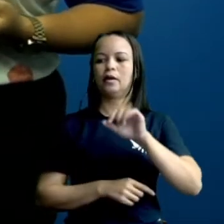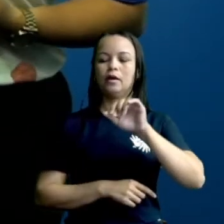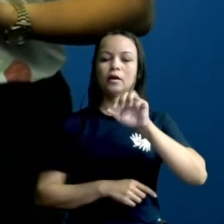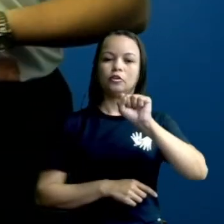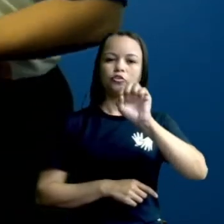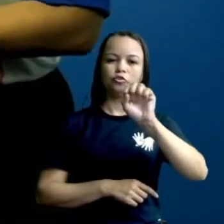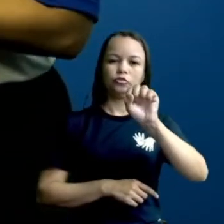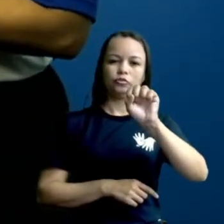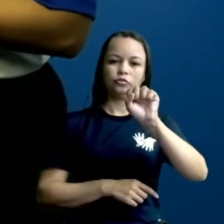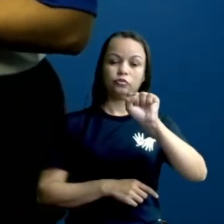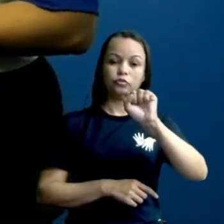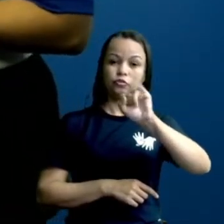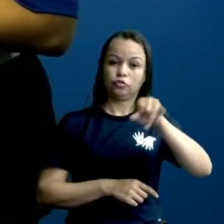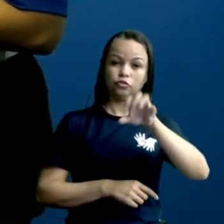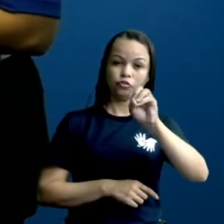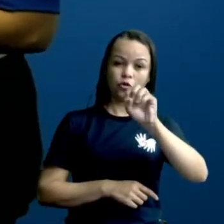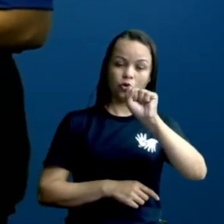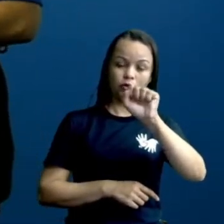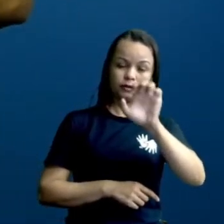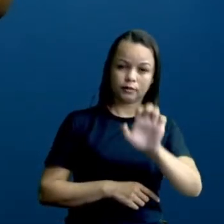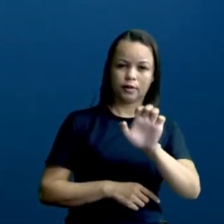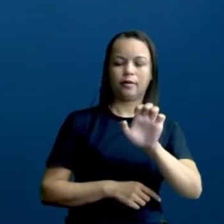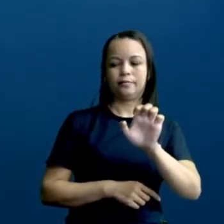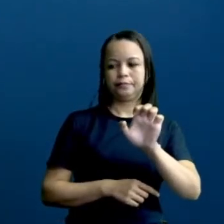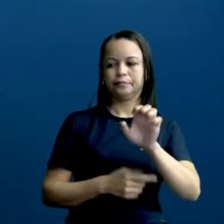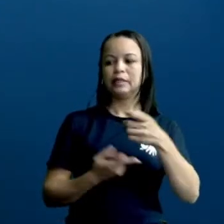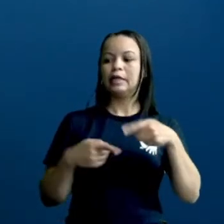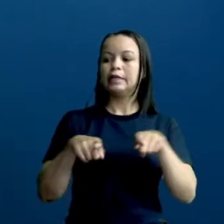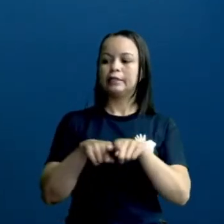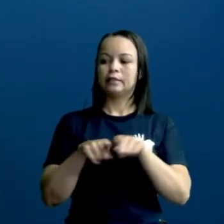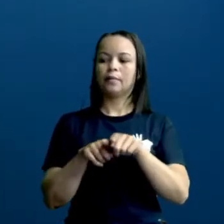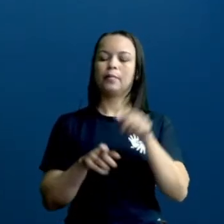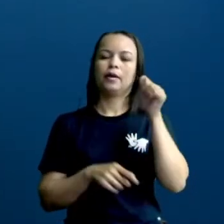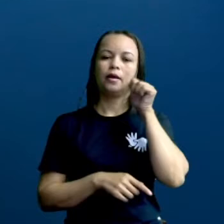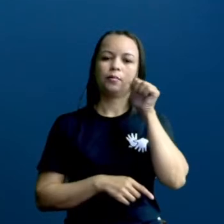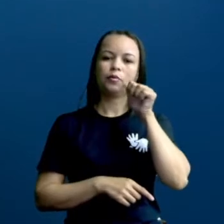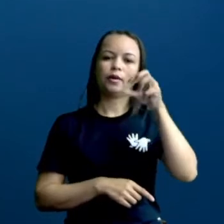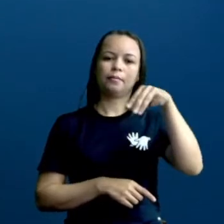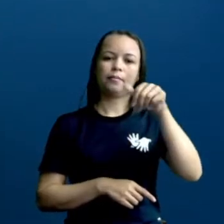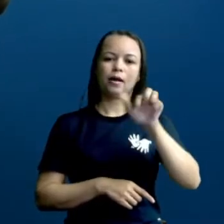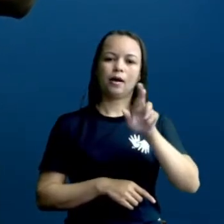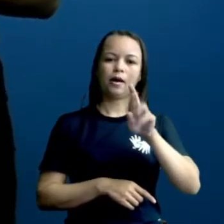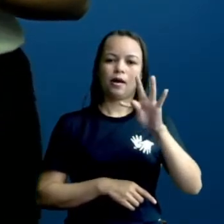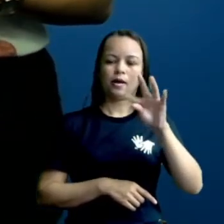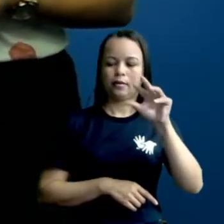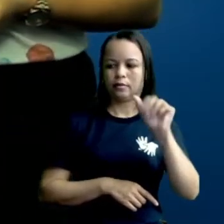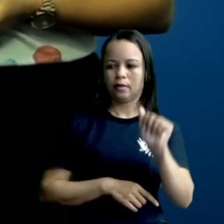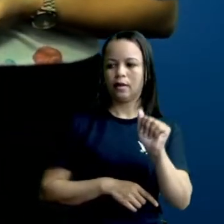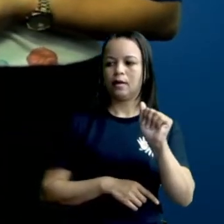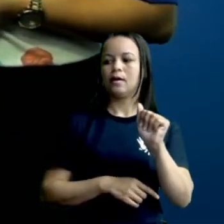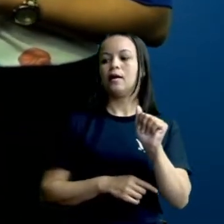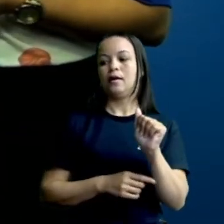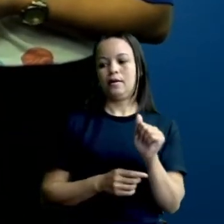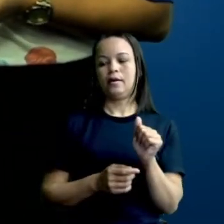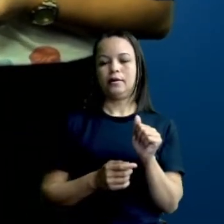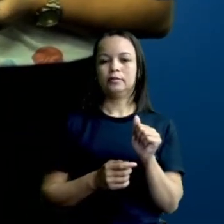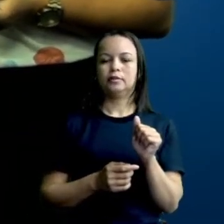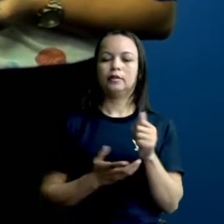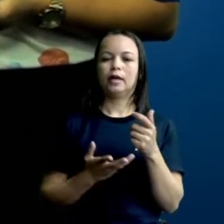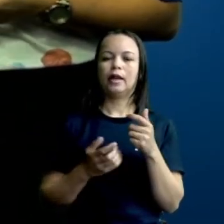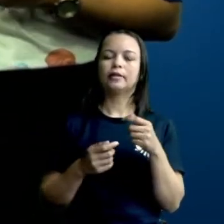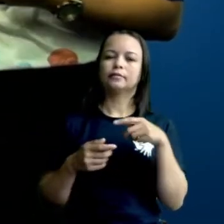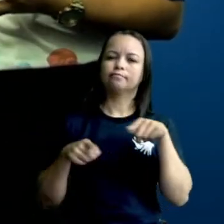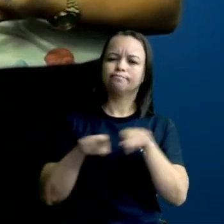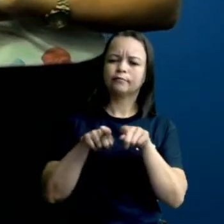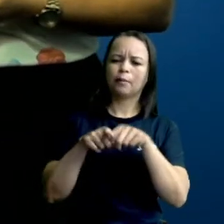já vimos, e Marta de Holanda Cavalcante, que era a esposa de José Teixeira. Ela também era